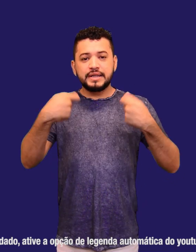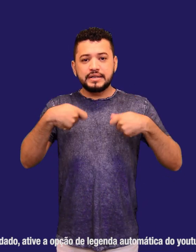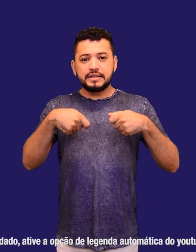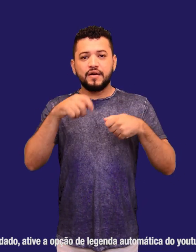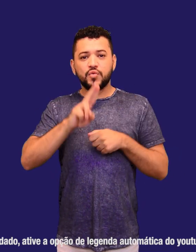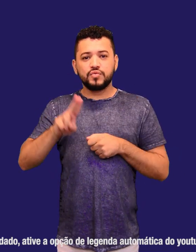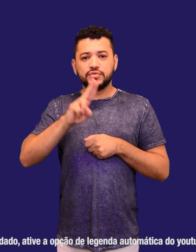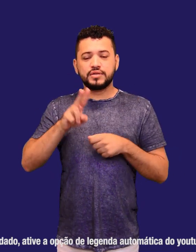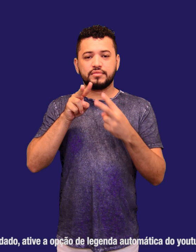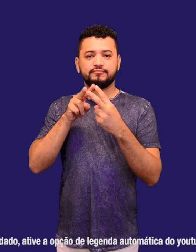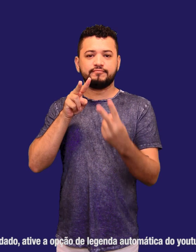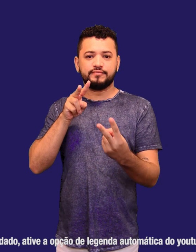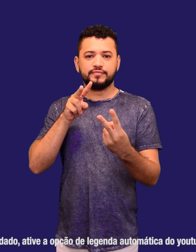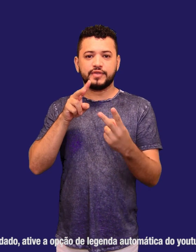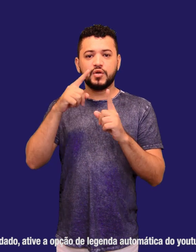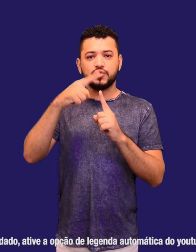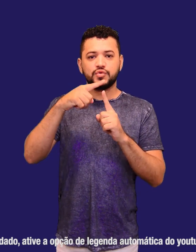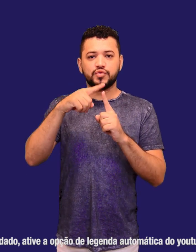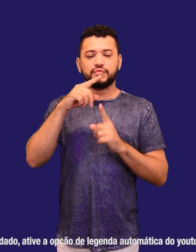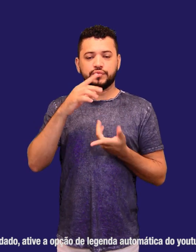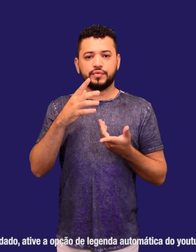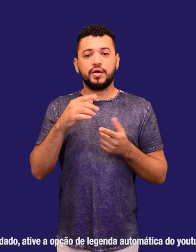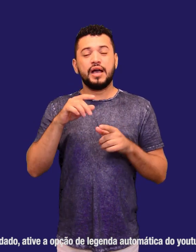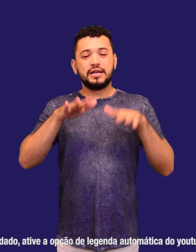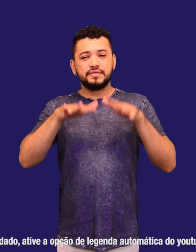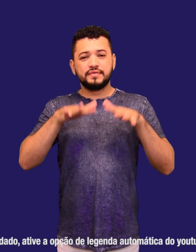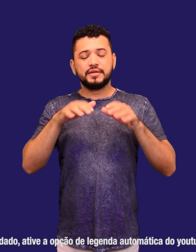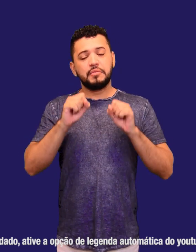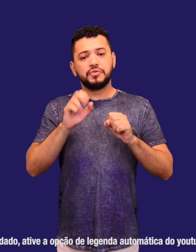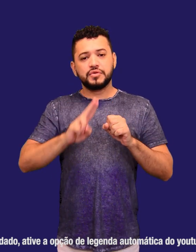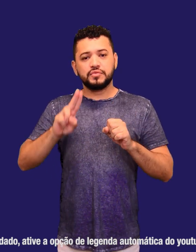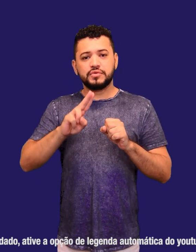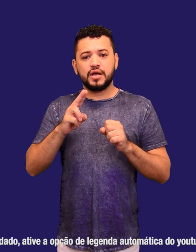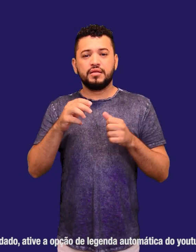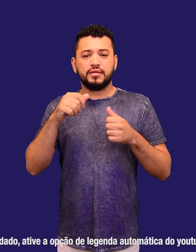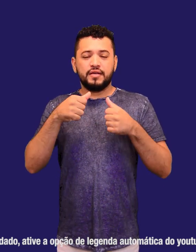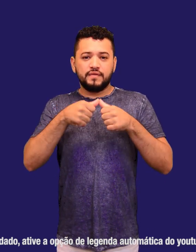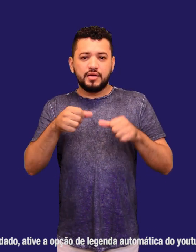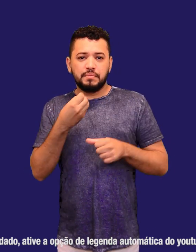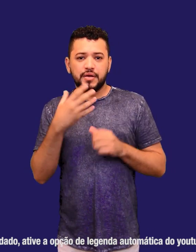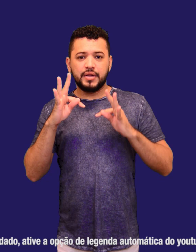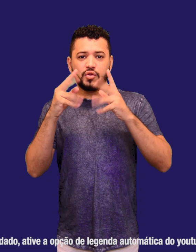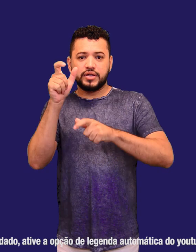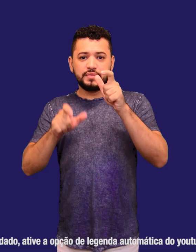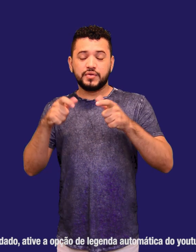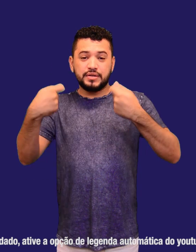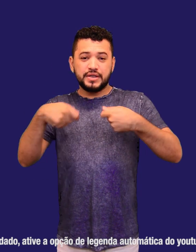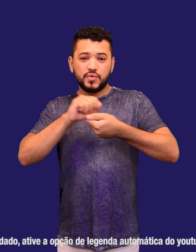feitas pela internet. O modelo pode ser vantajoso para as duas partes, mas exige adaptações